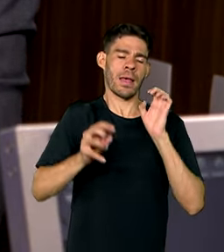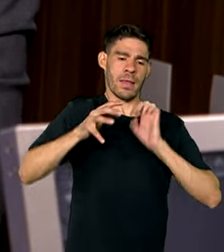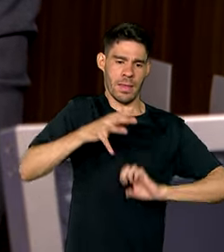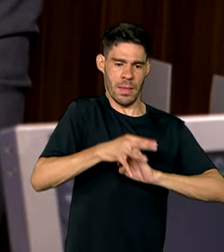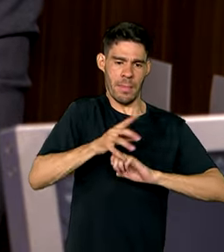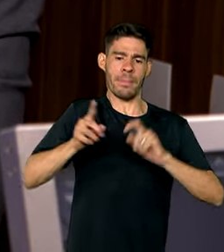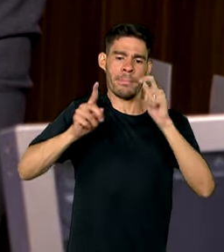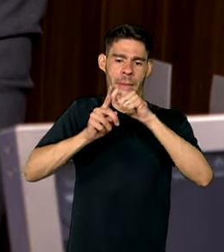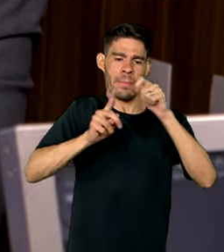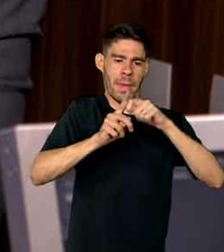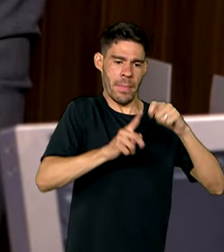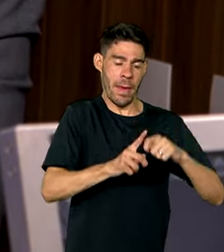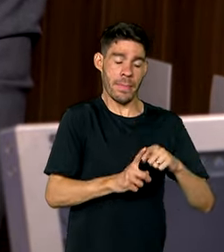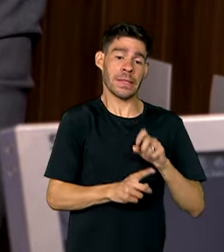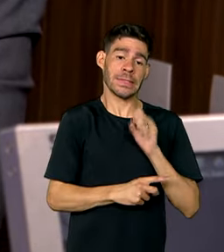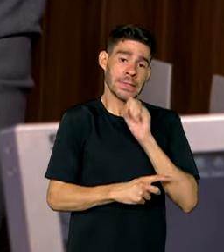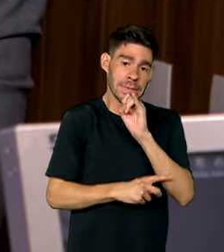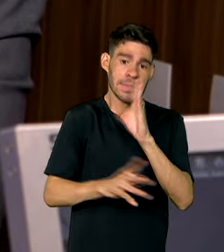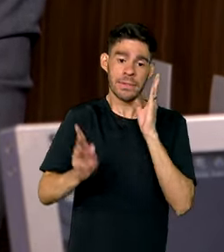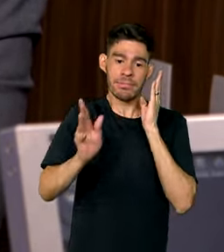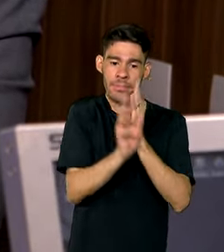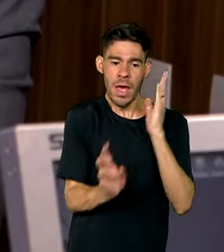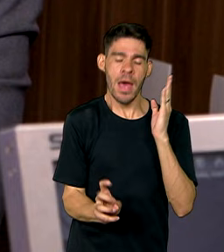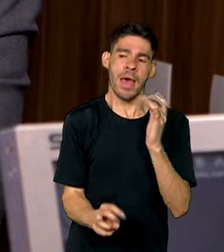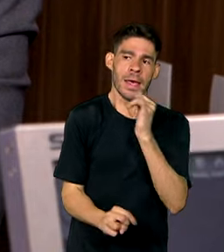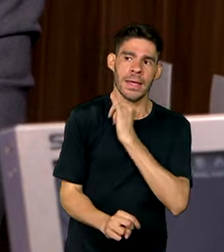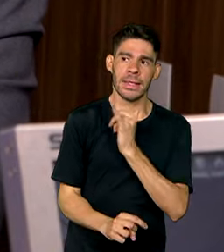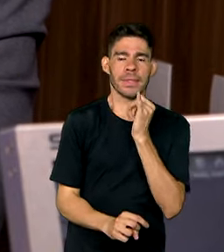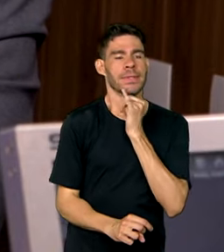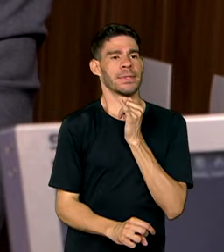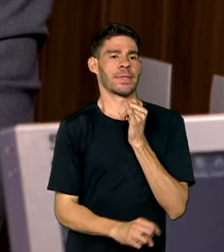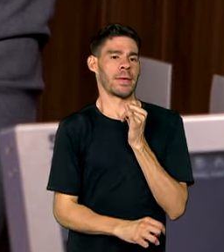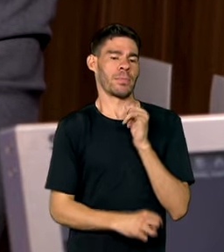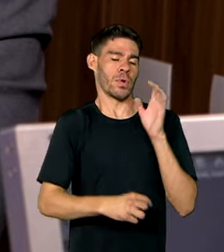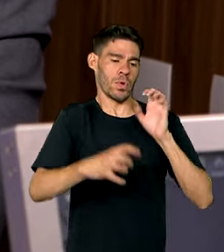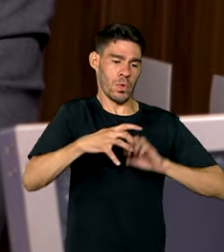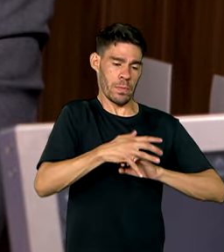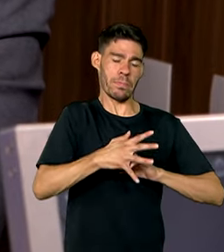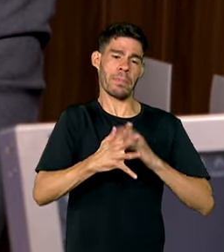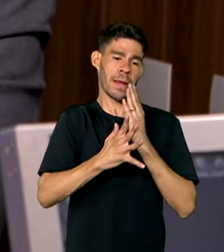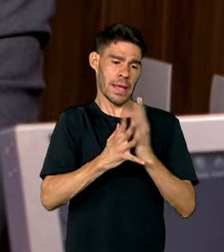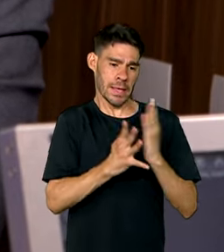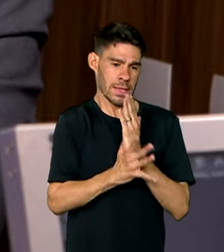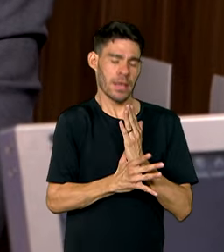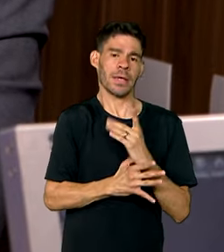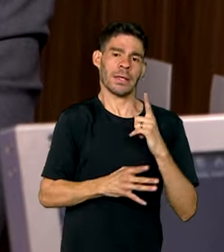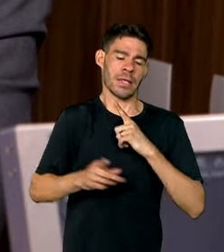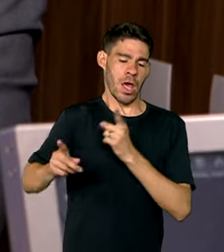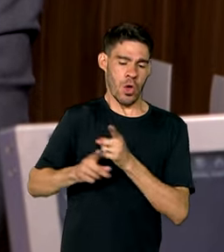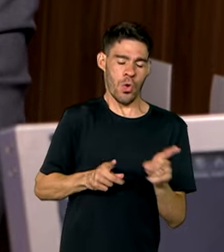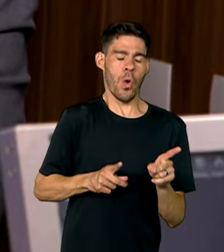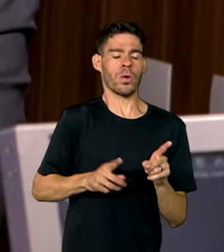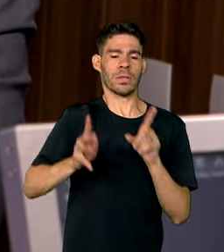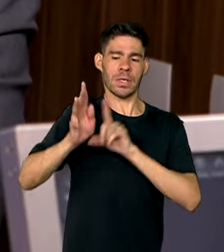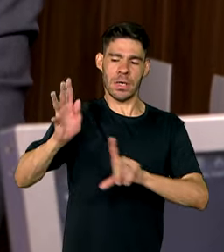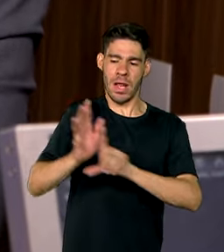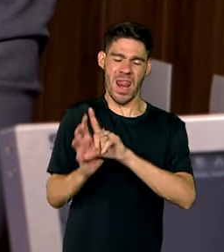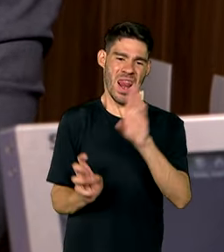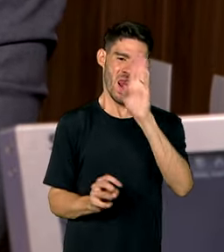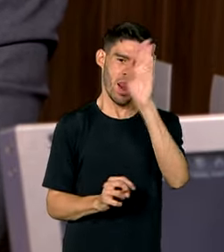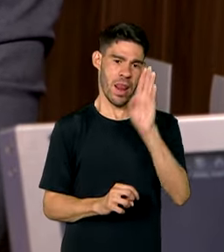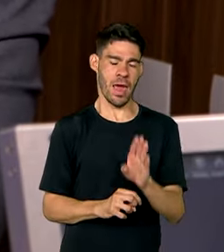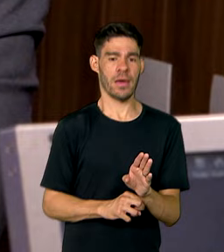próximos meses e caso a gente identifique, por exemplo, que uma dessas empresas estão violando alguma lei